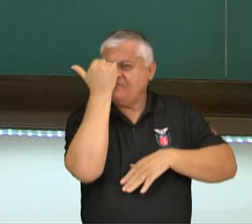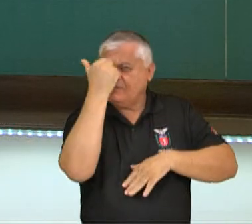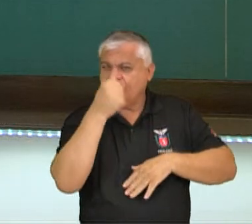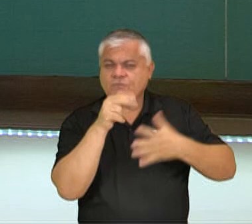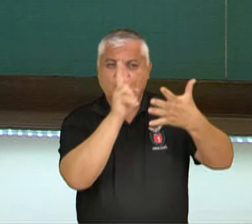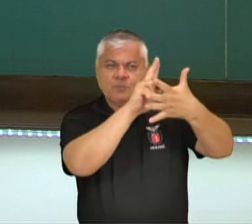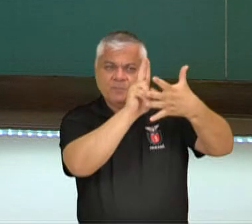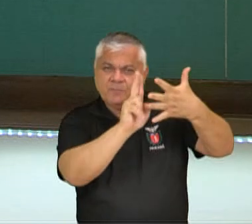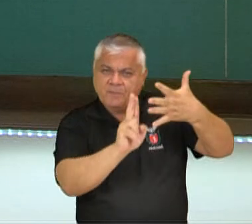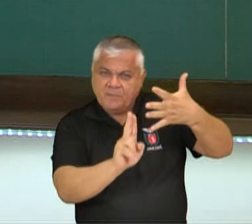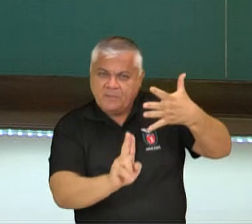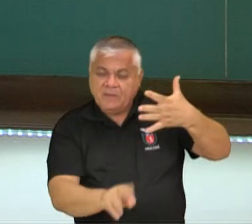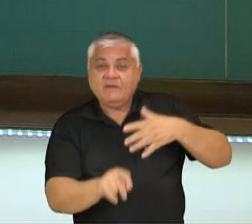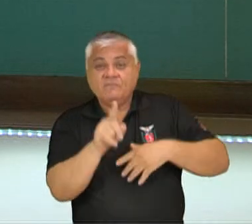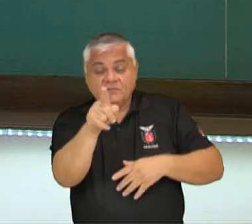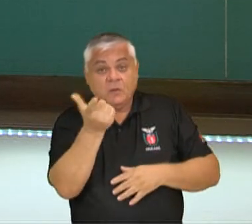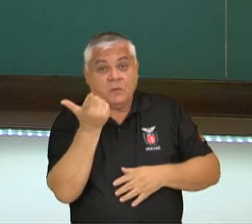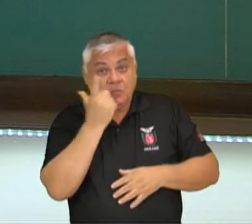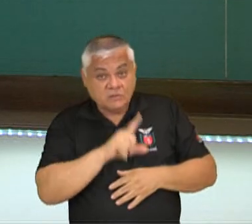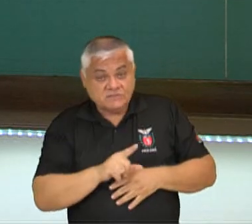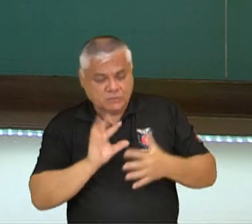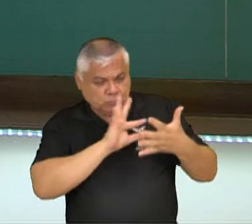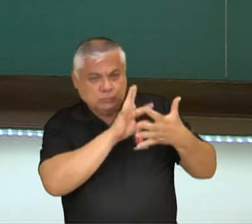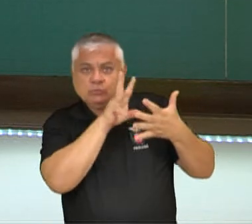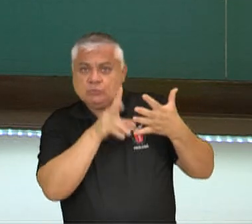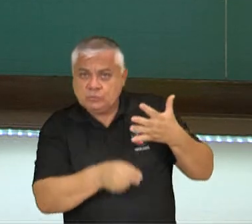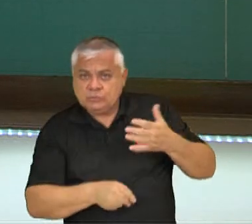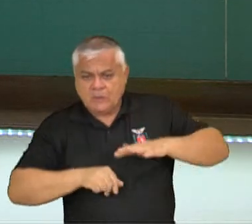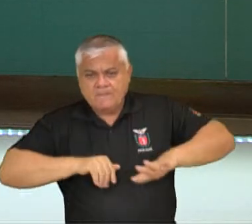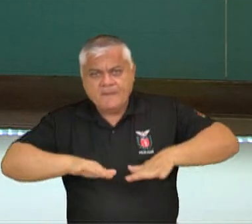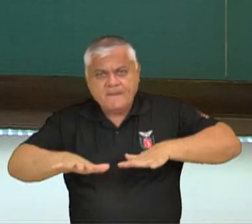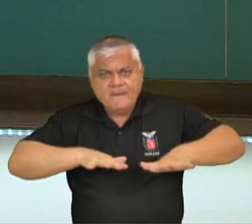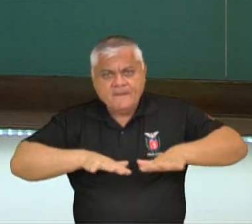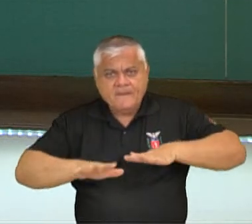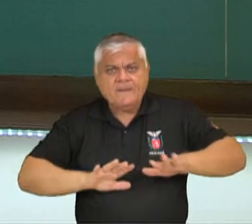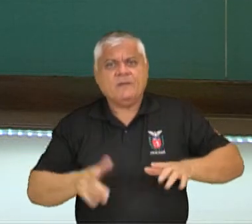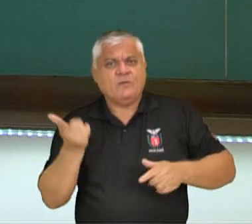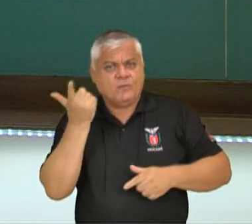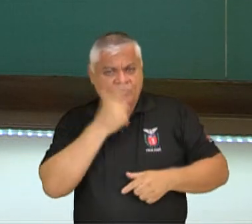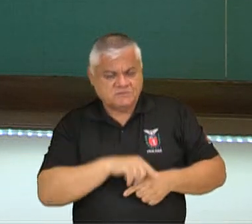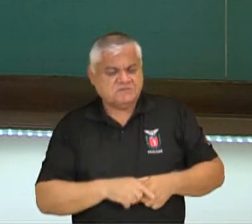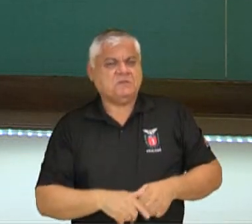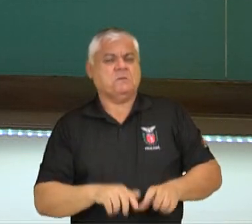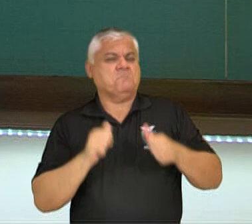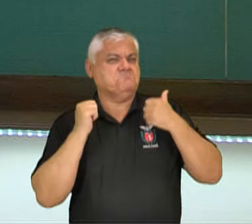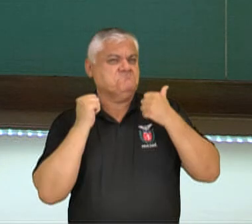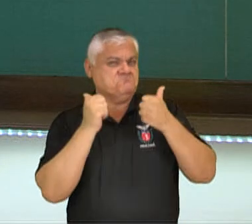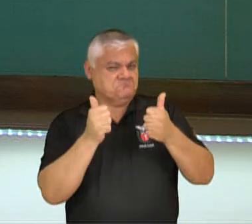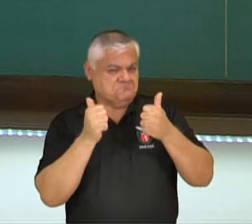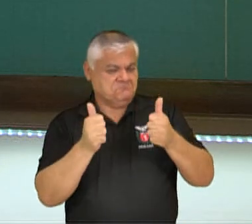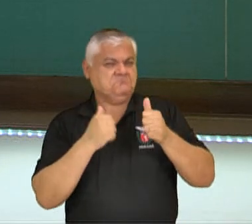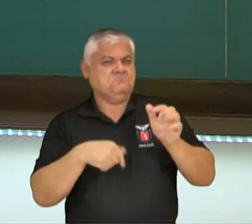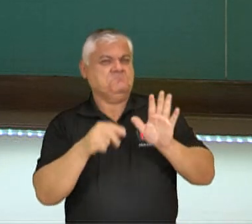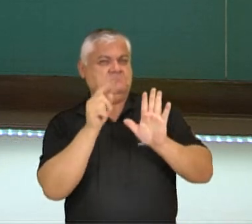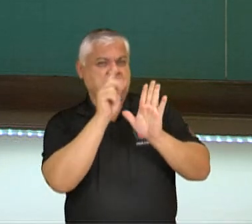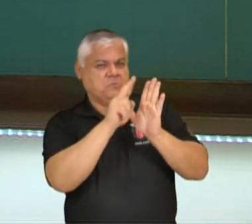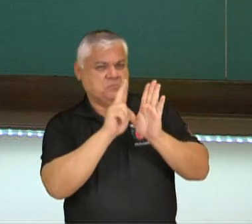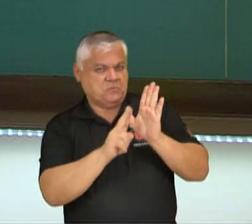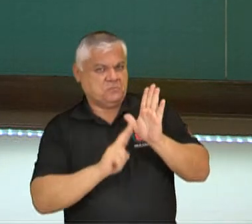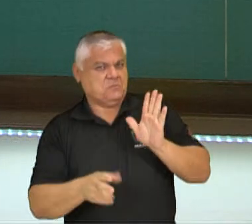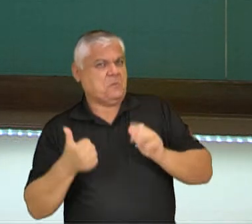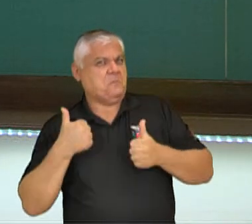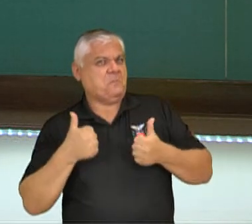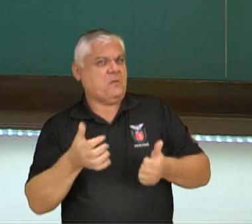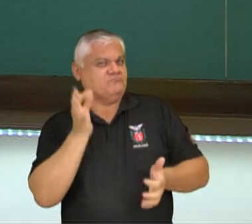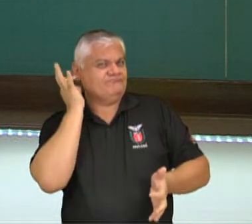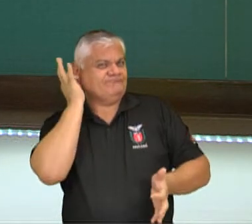você conseguir executar todos esses movimentos aqui, o teu repertório na capoeira já vai estar, muito